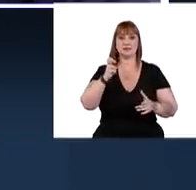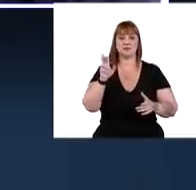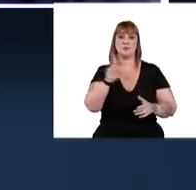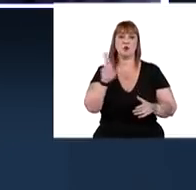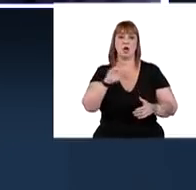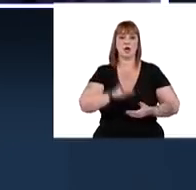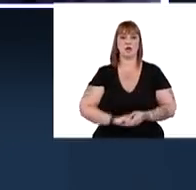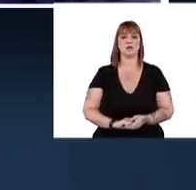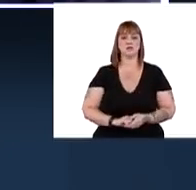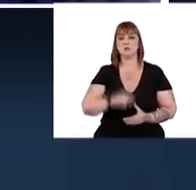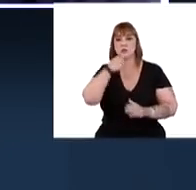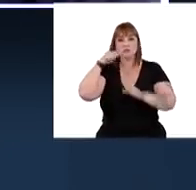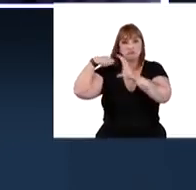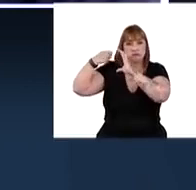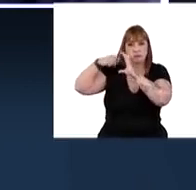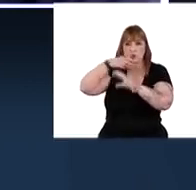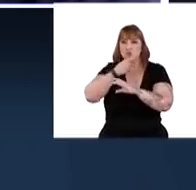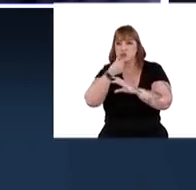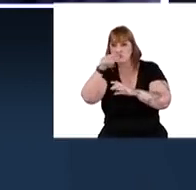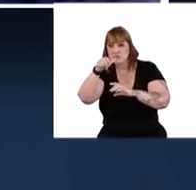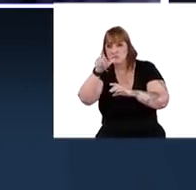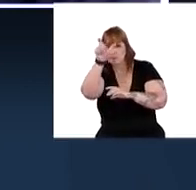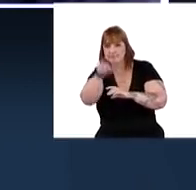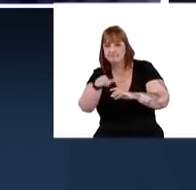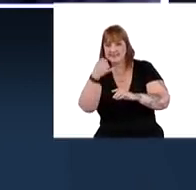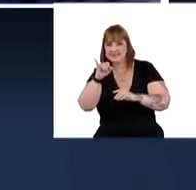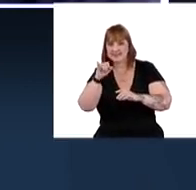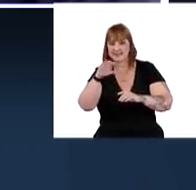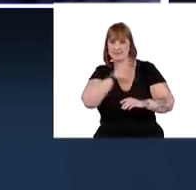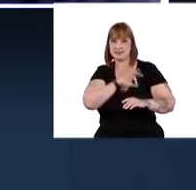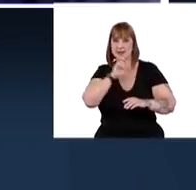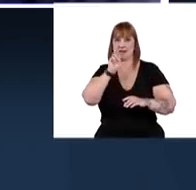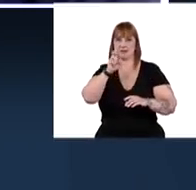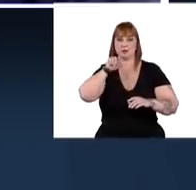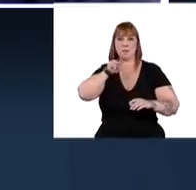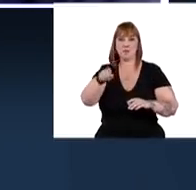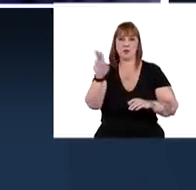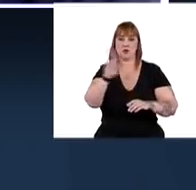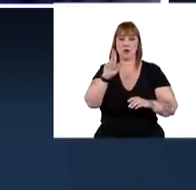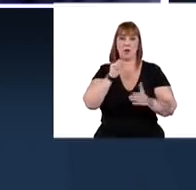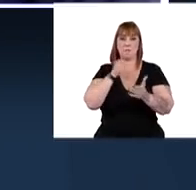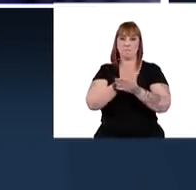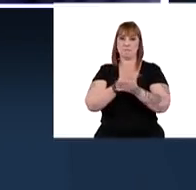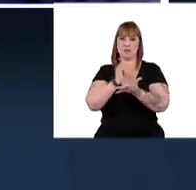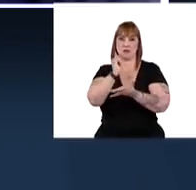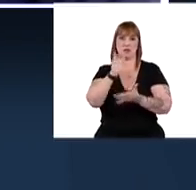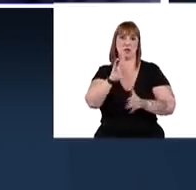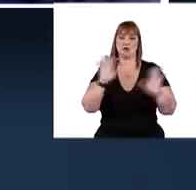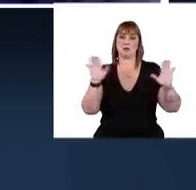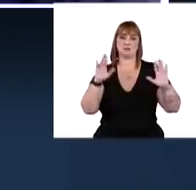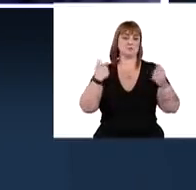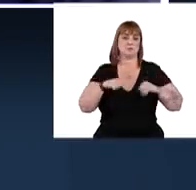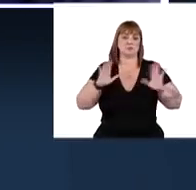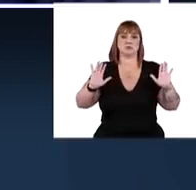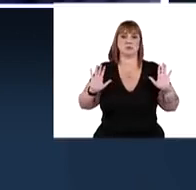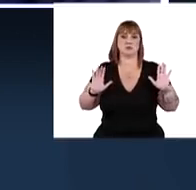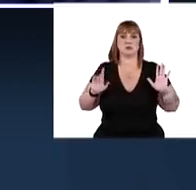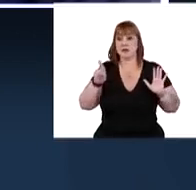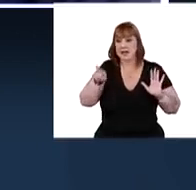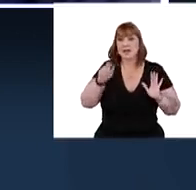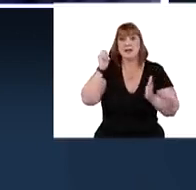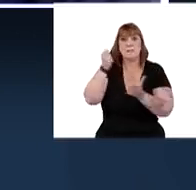Nosso cameraman lá, se ele ganha até R$5.000, ele não paga mais o imposto de renda. Por quê? Porque ele